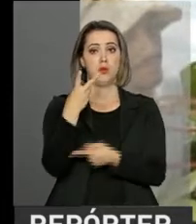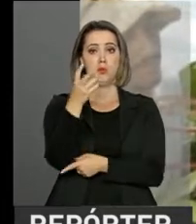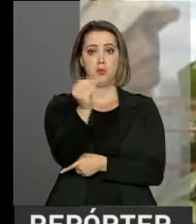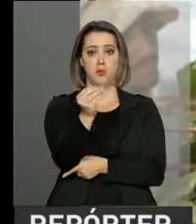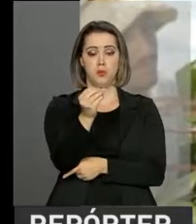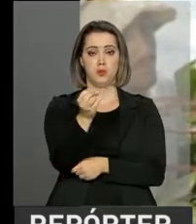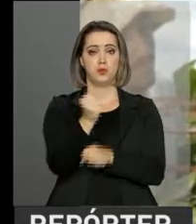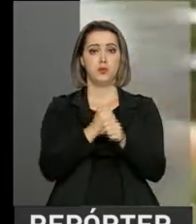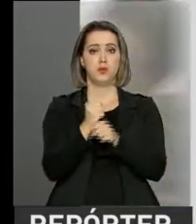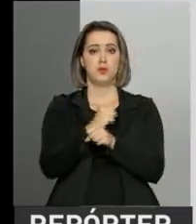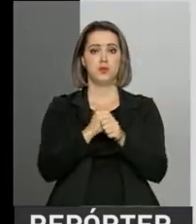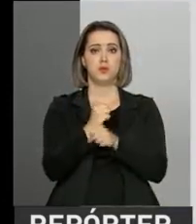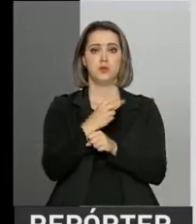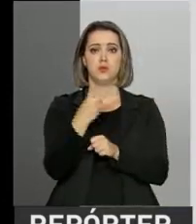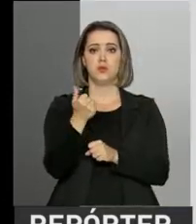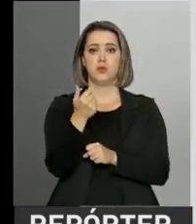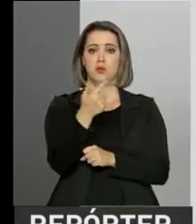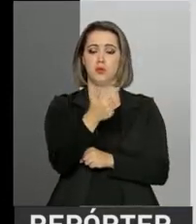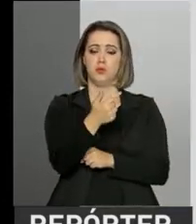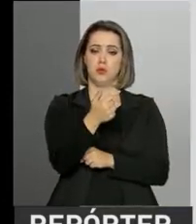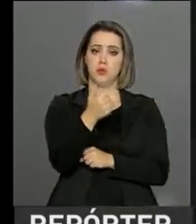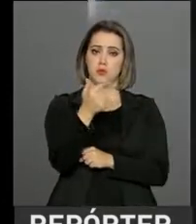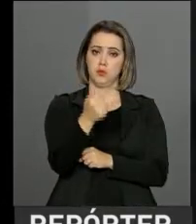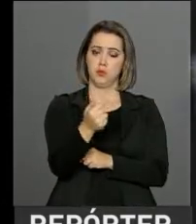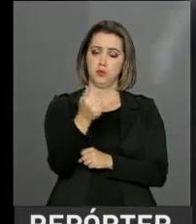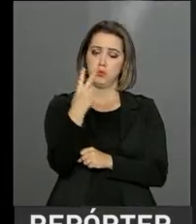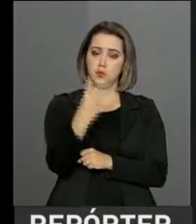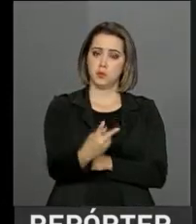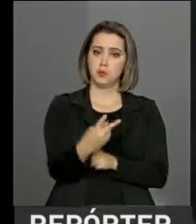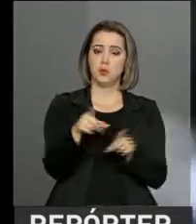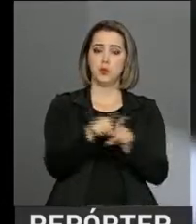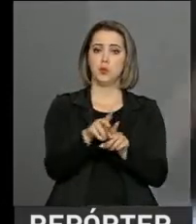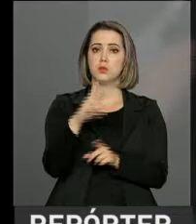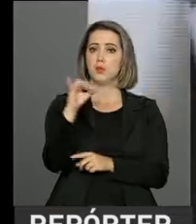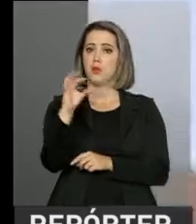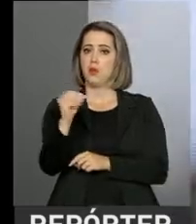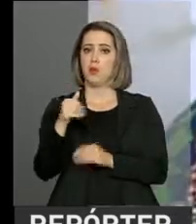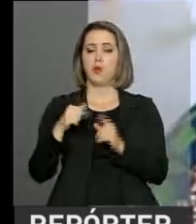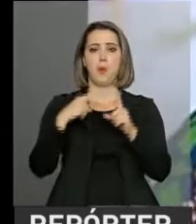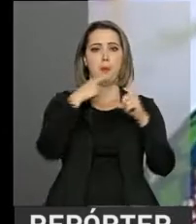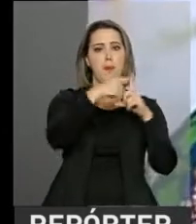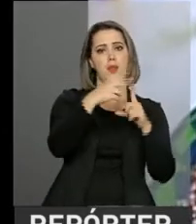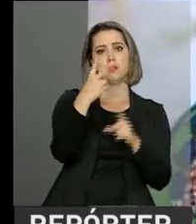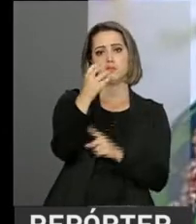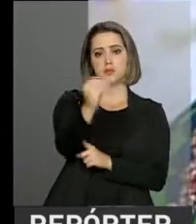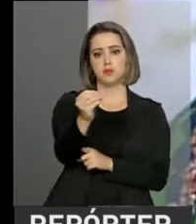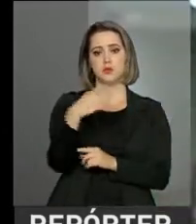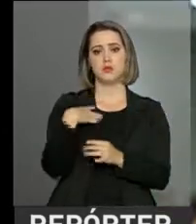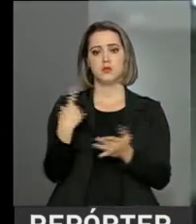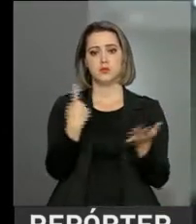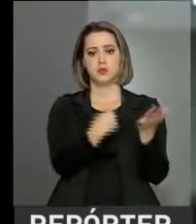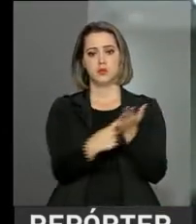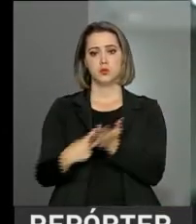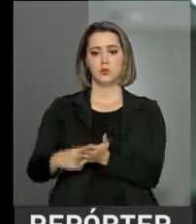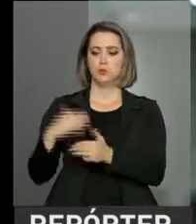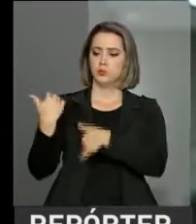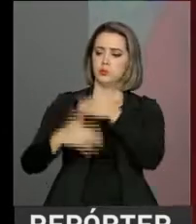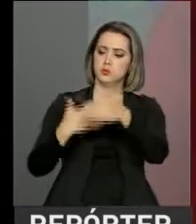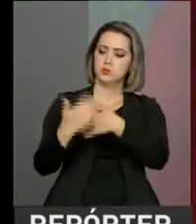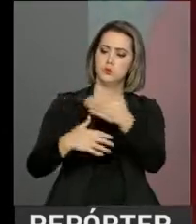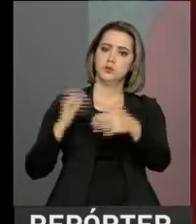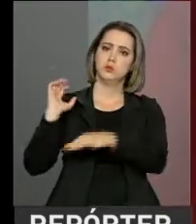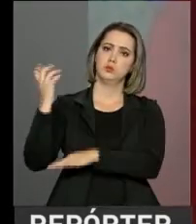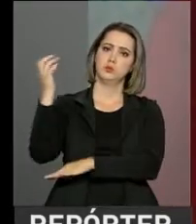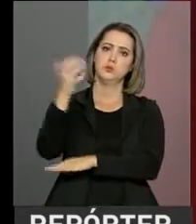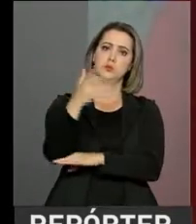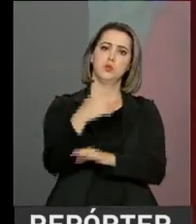em 2012, foi realizada a Rio +20. O novo encontro renovou o compromisso com o desenvolvimento sustentável e estabeleceu as